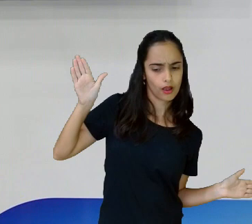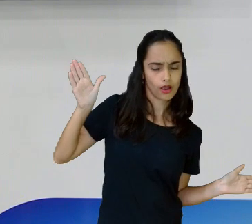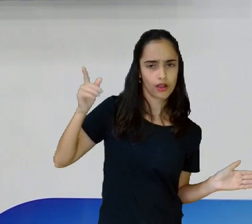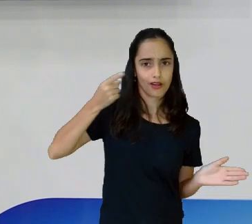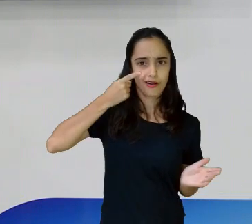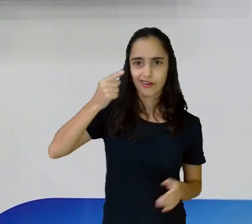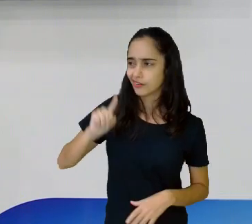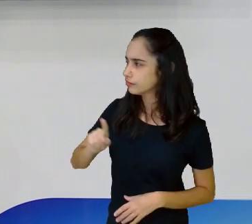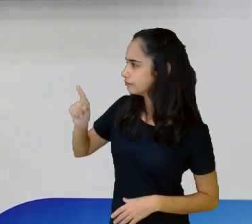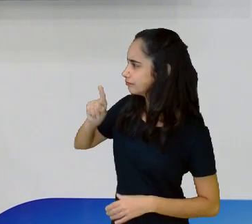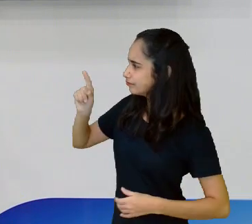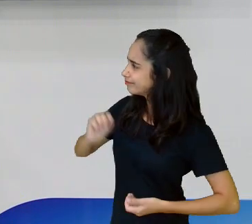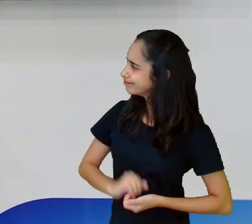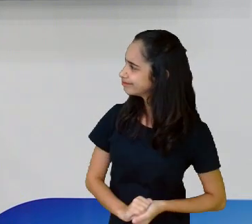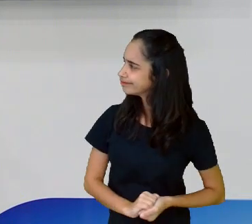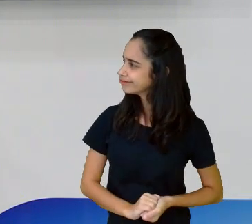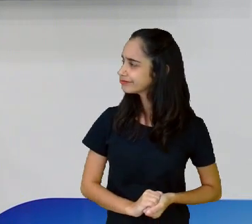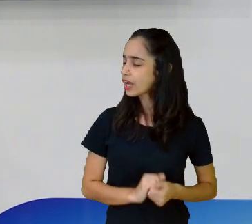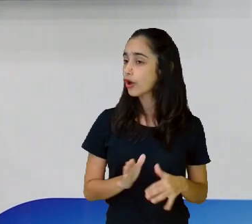aí,